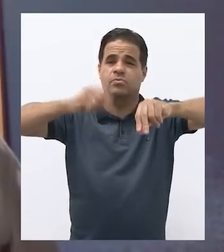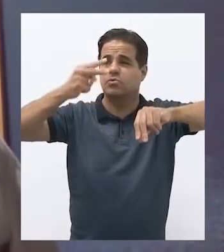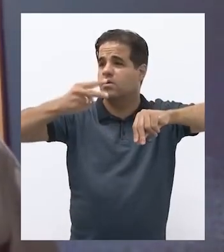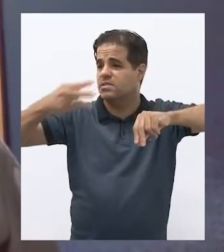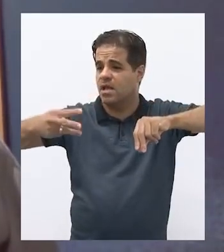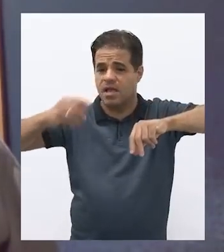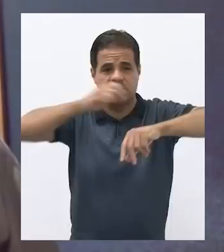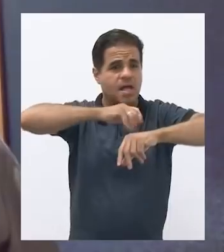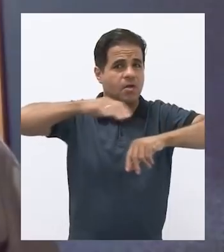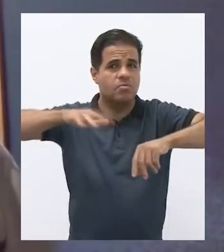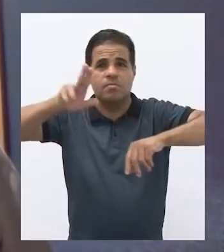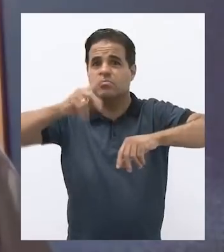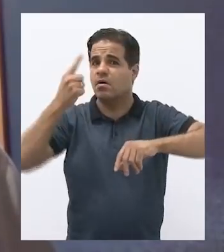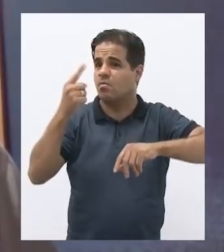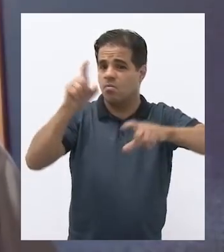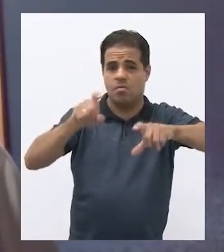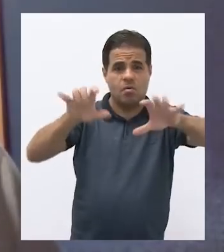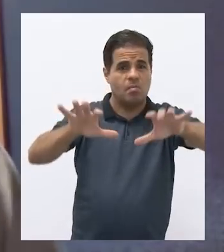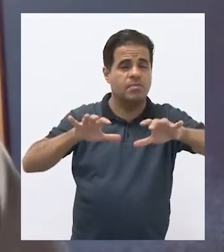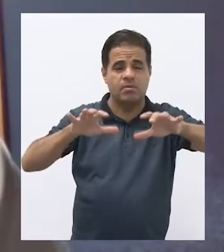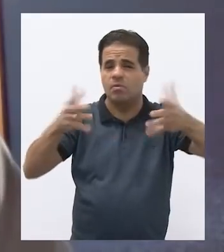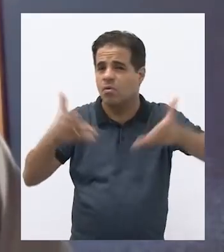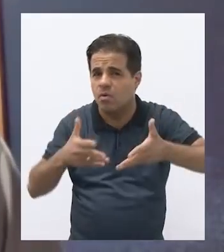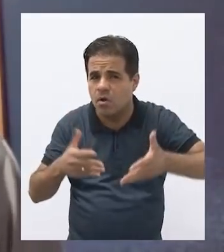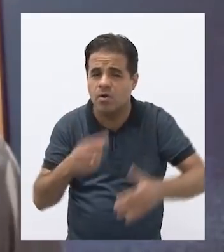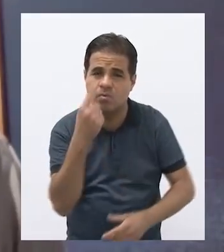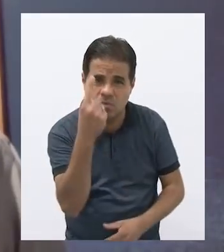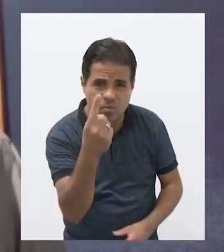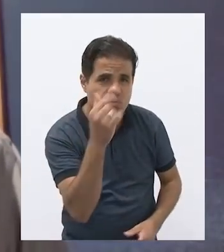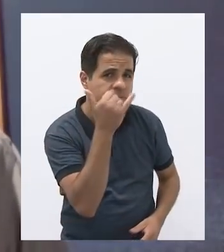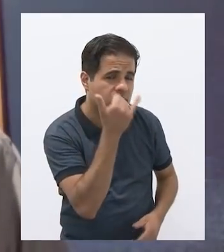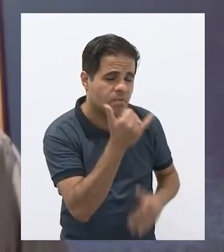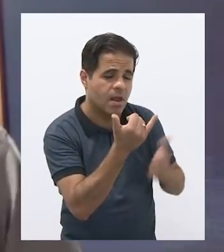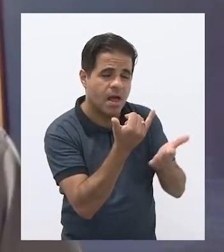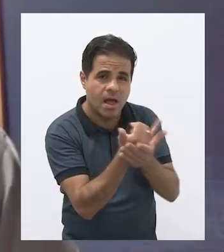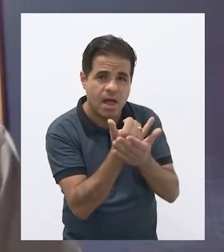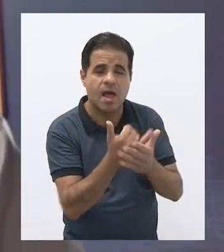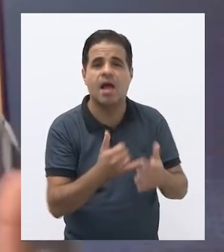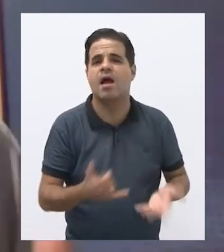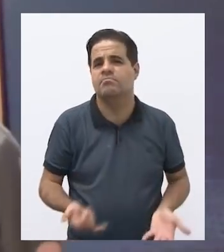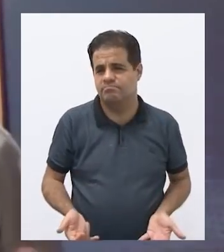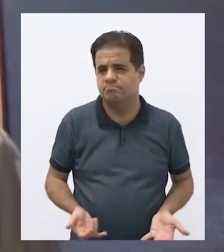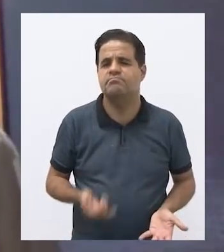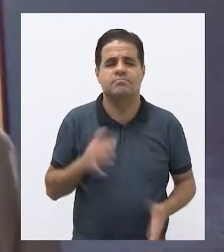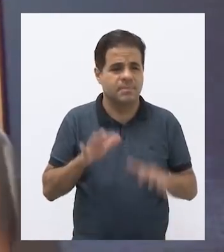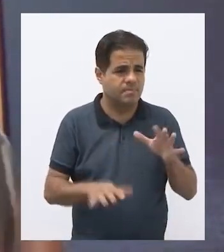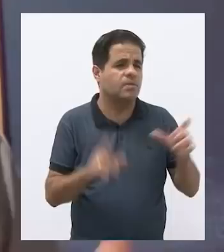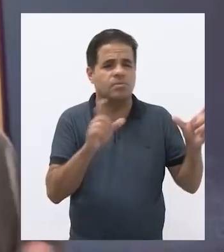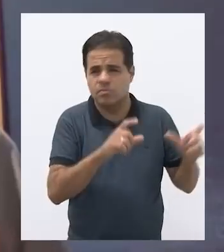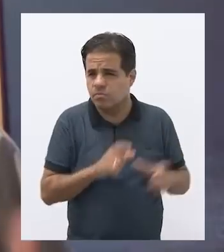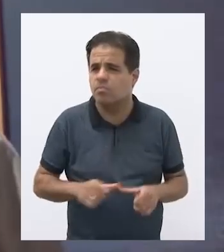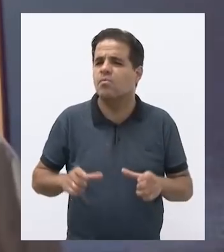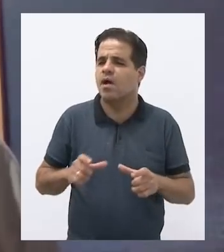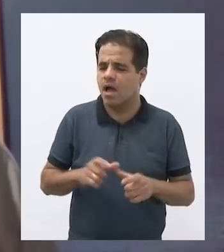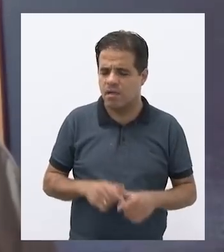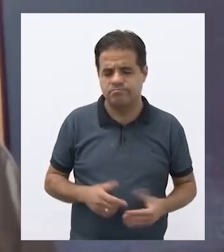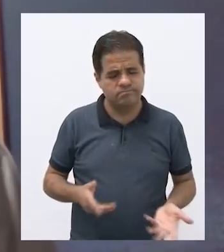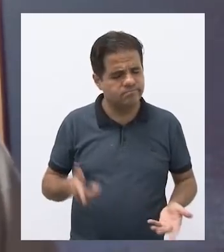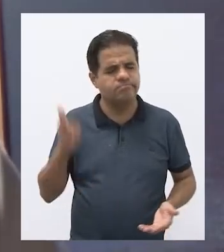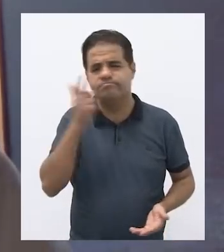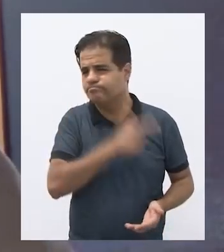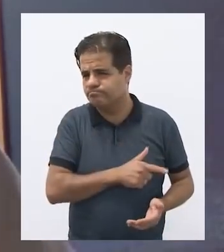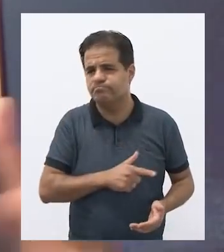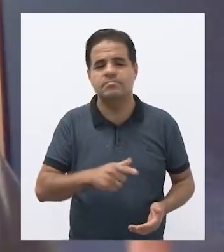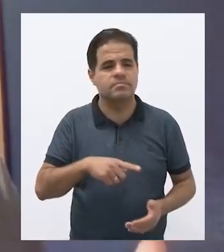por computador e etc. Hoje, com um celular na mão, e a depender da região, você vai